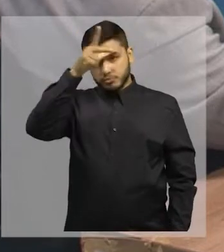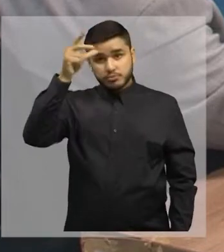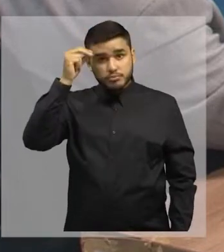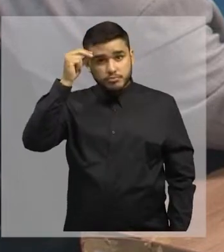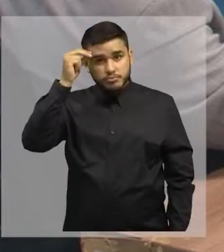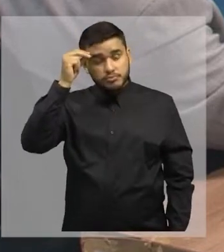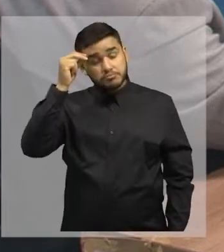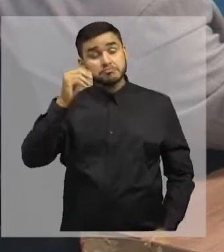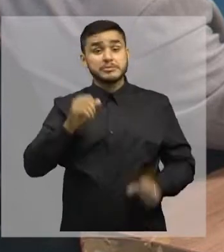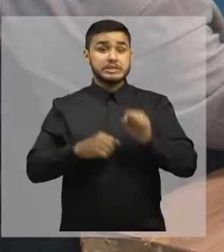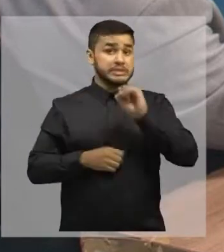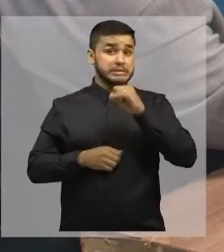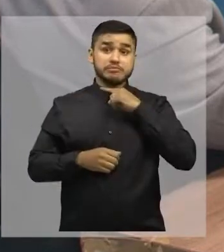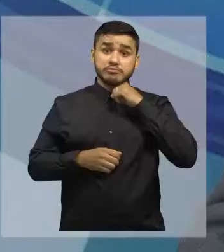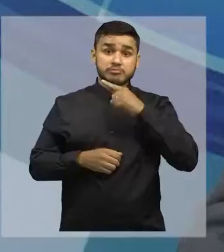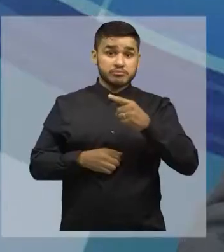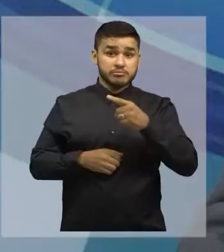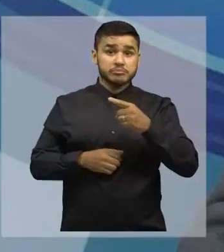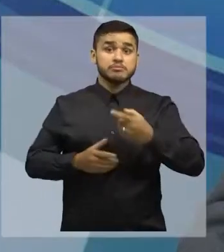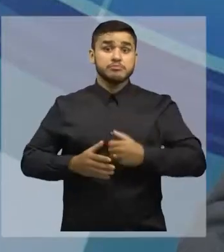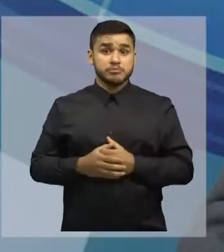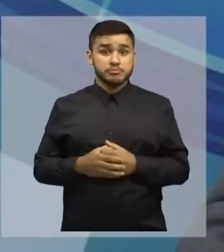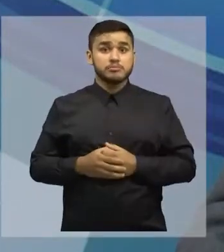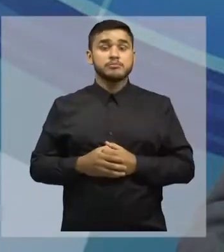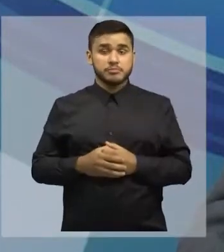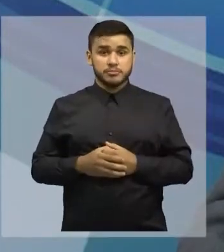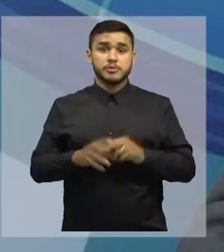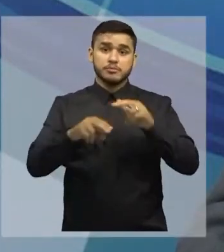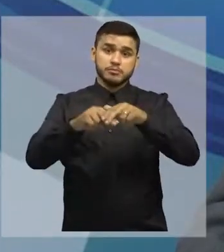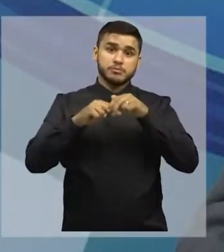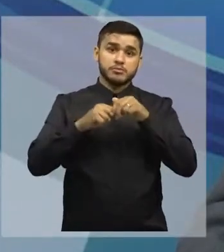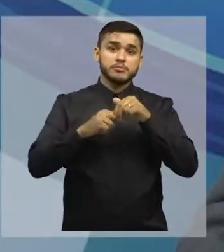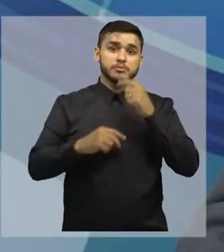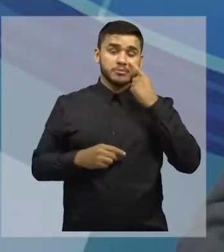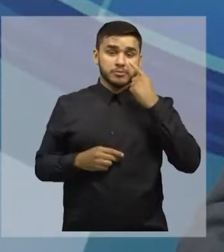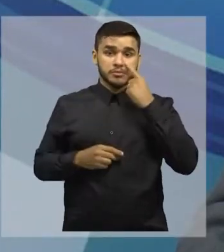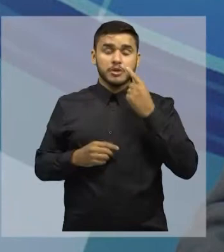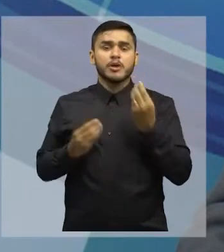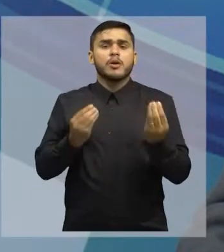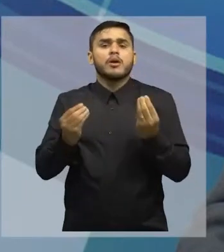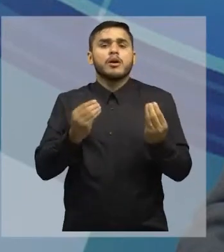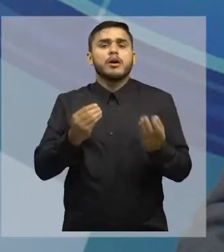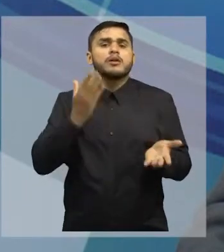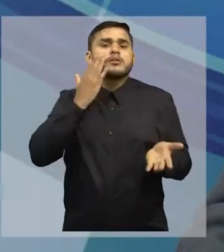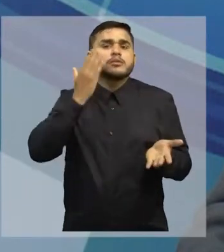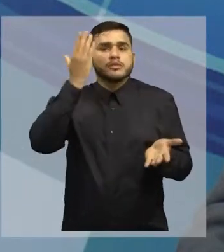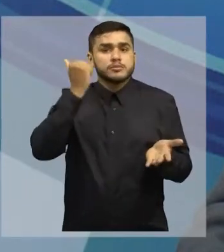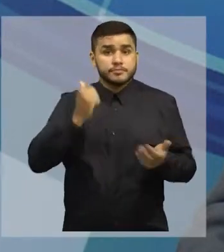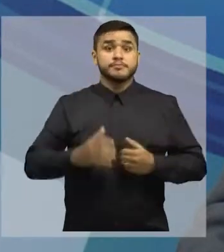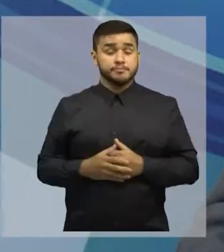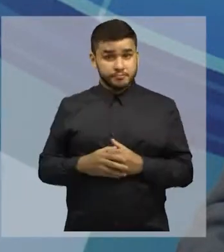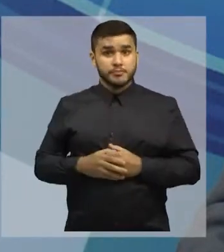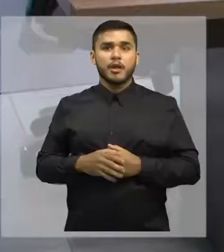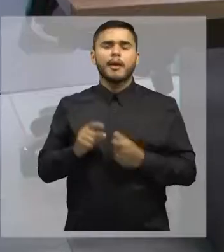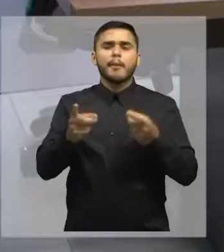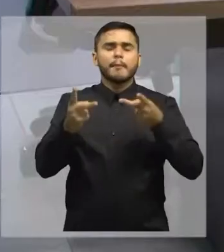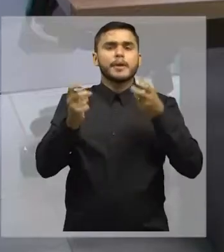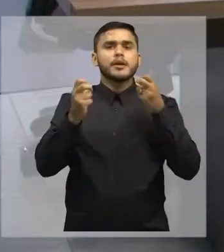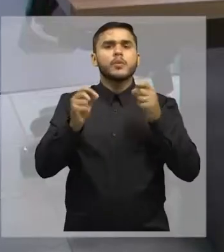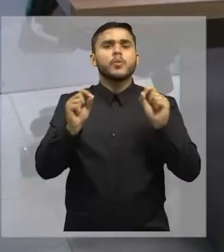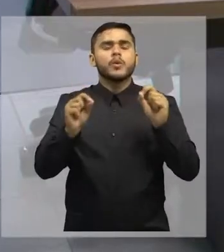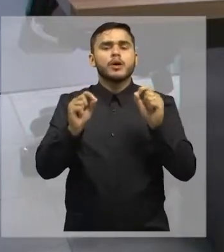interesse particular, digamos assim, partidário, em que isso acaba sendo realmente sensível